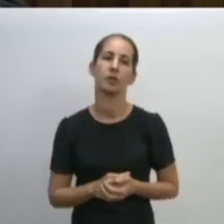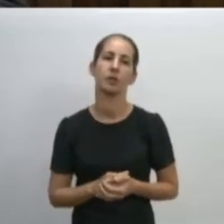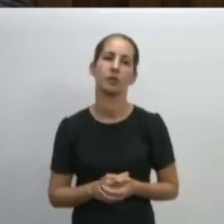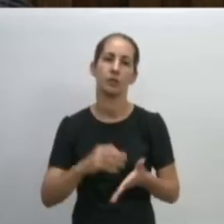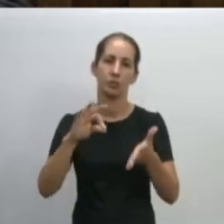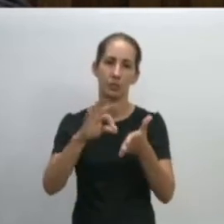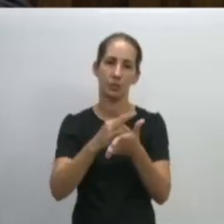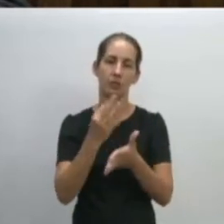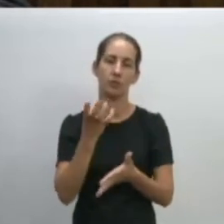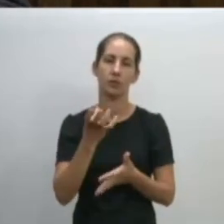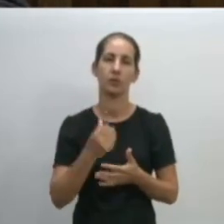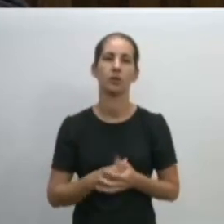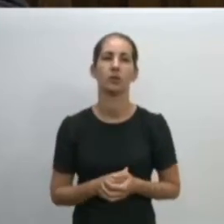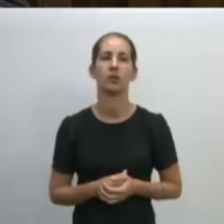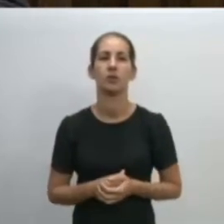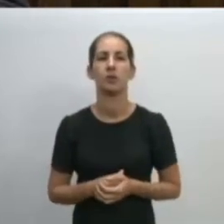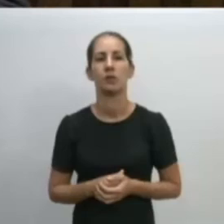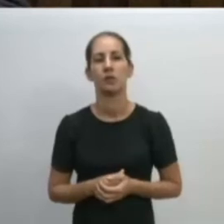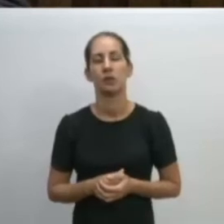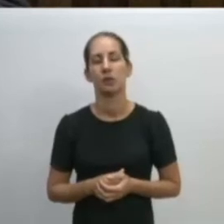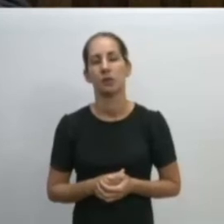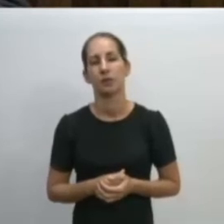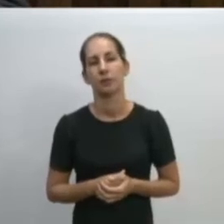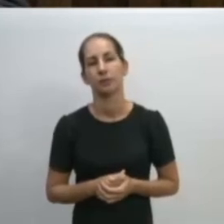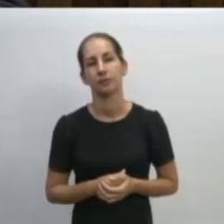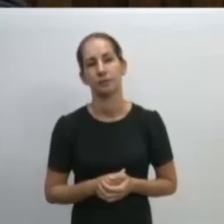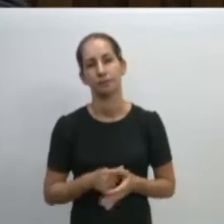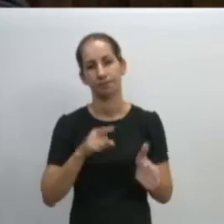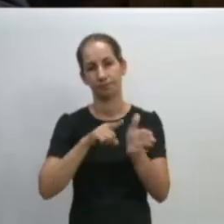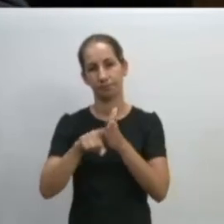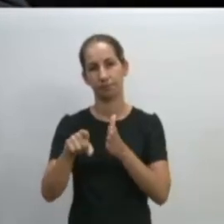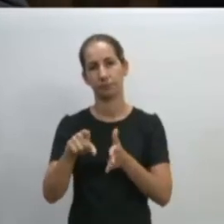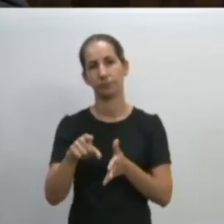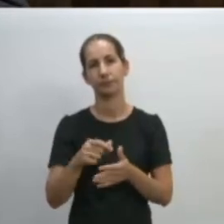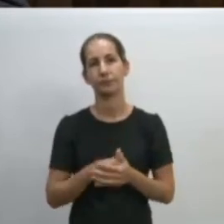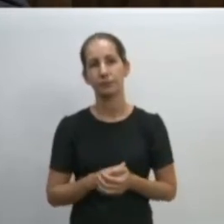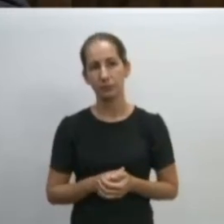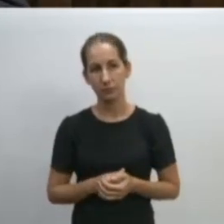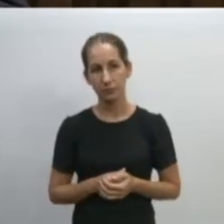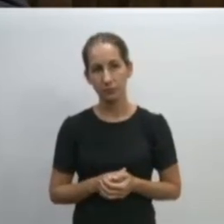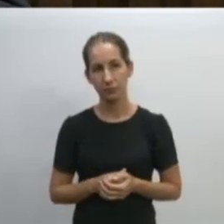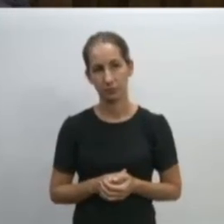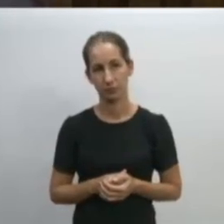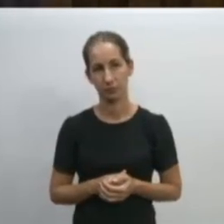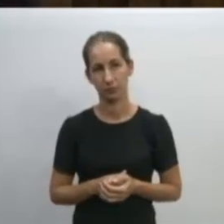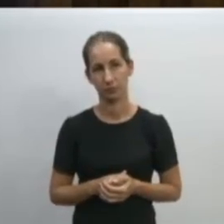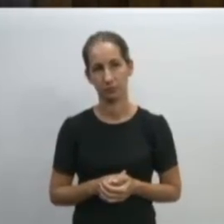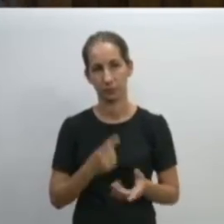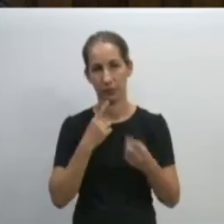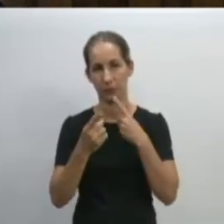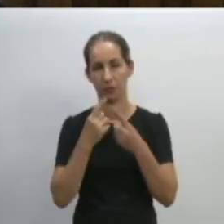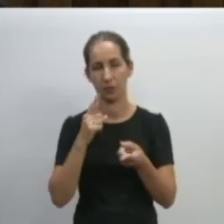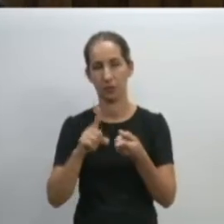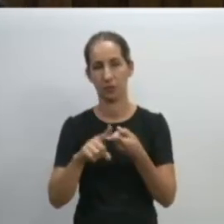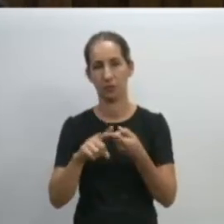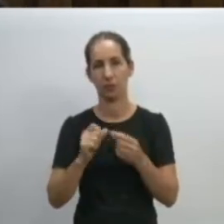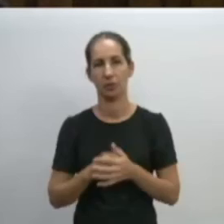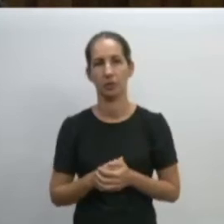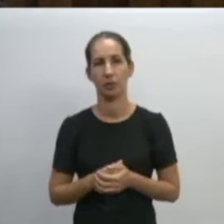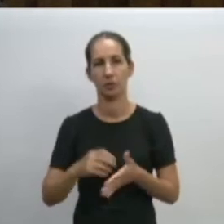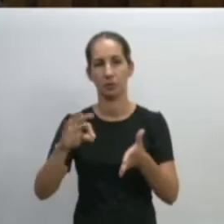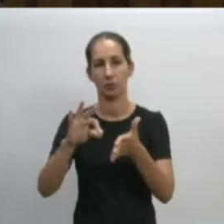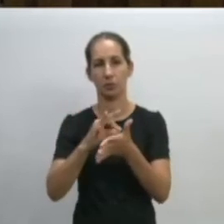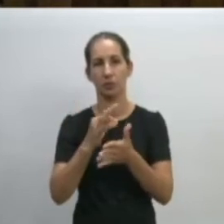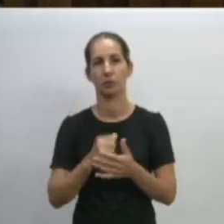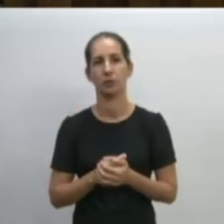permissão para subscrever, Vossa Excelência. E já pergunto a Vossa Excelência, se vai discutir também quem vai subscrever